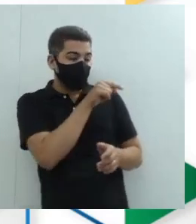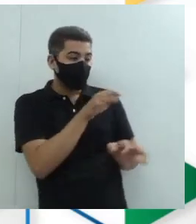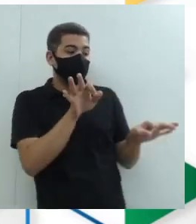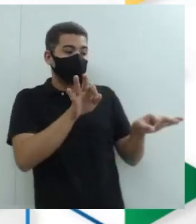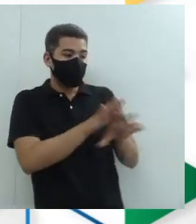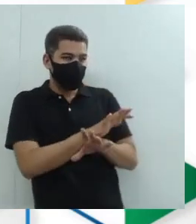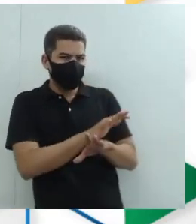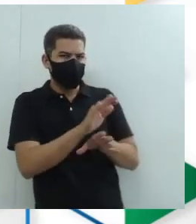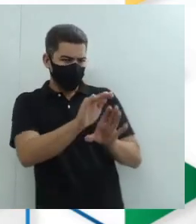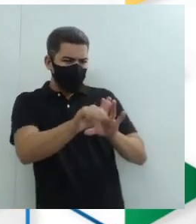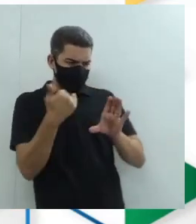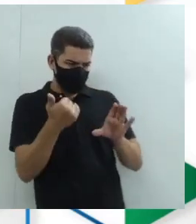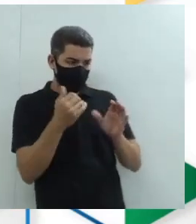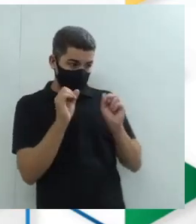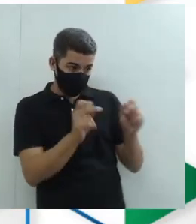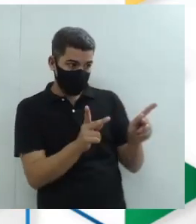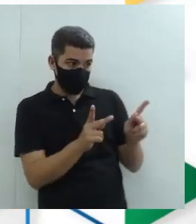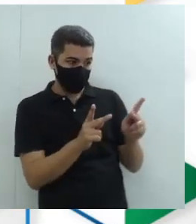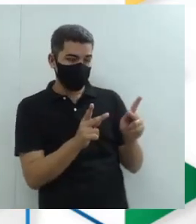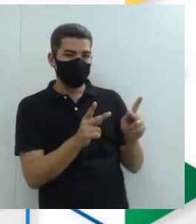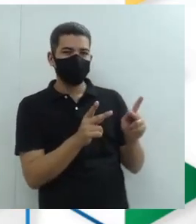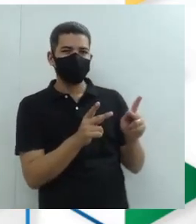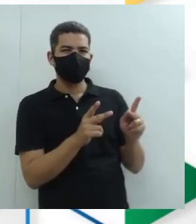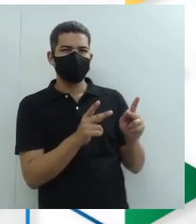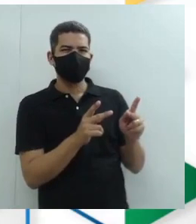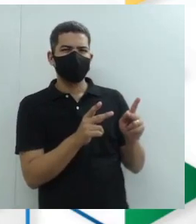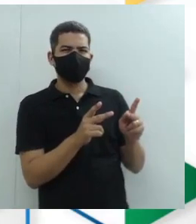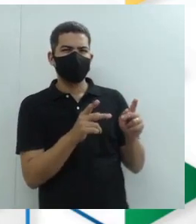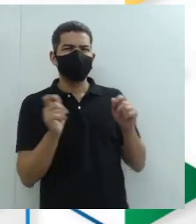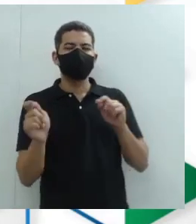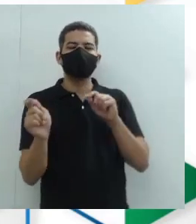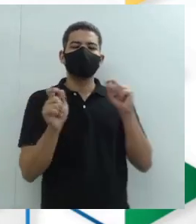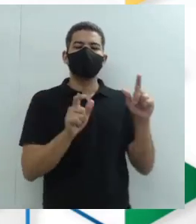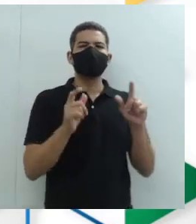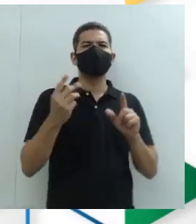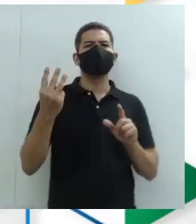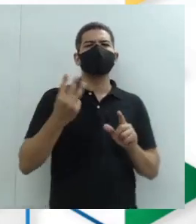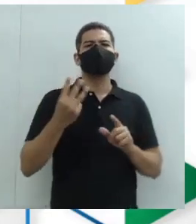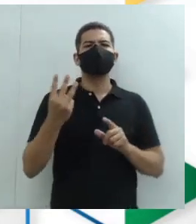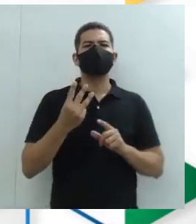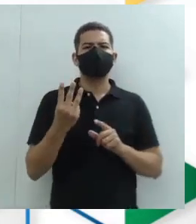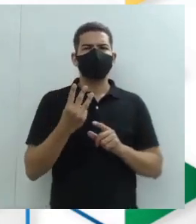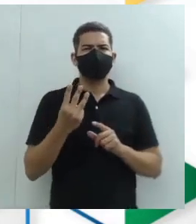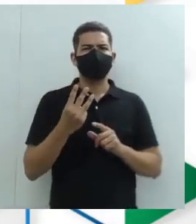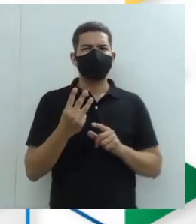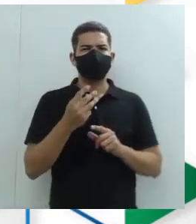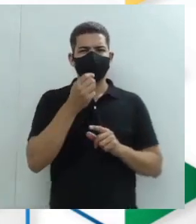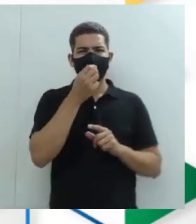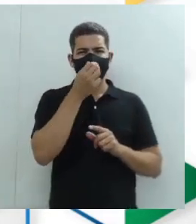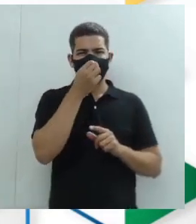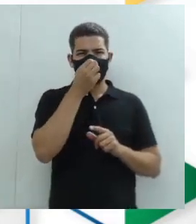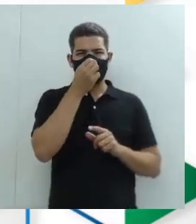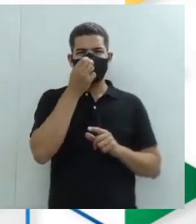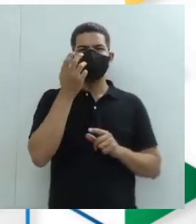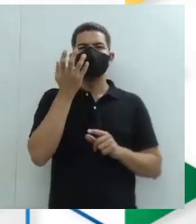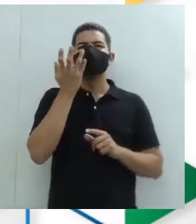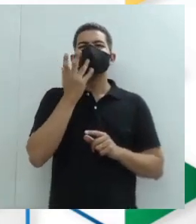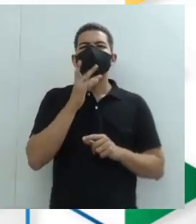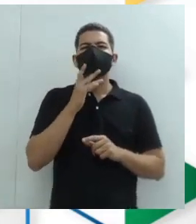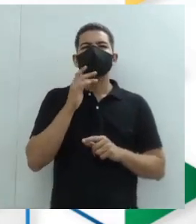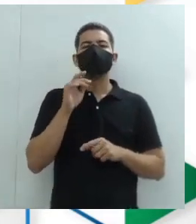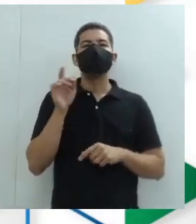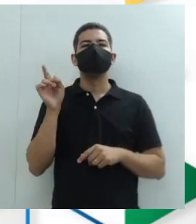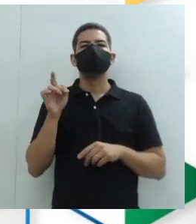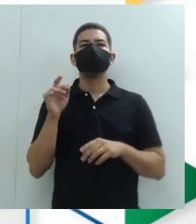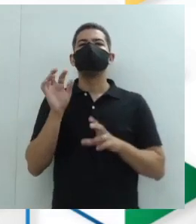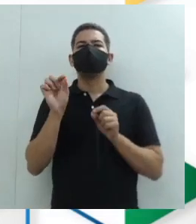de volta para o meu endereço. No terceiro quadrinho, tá lá a criança, né?